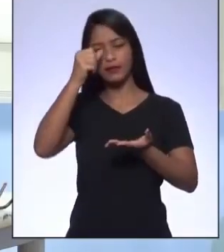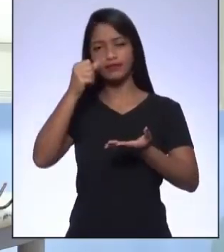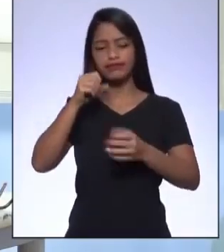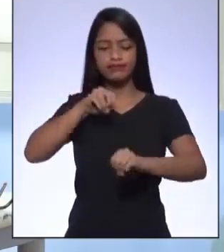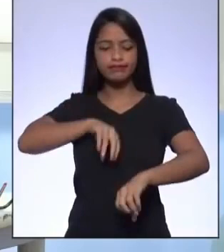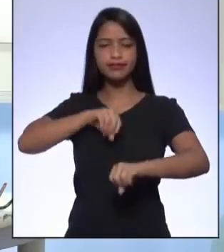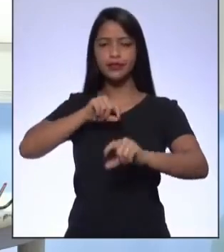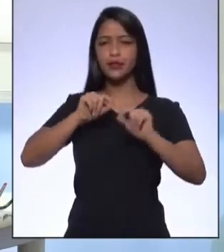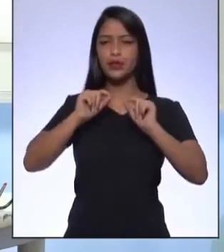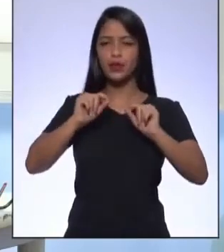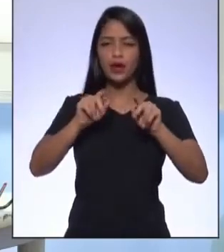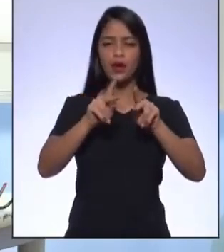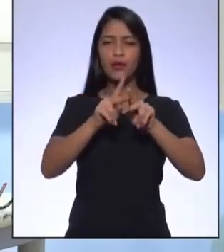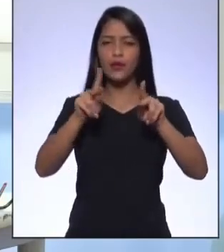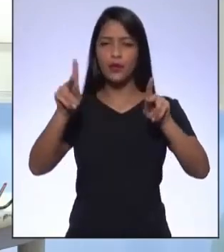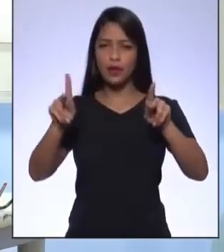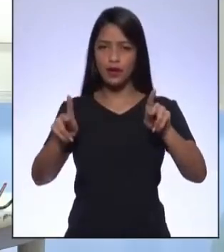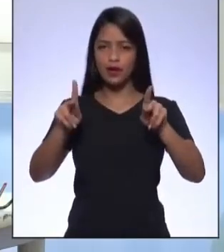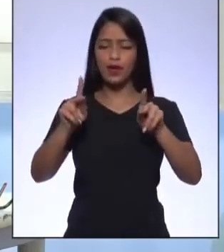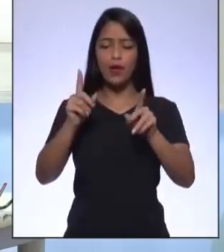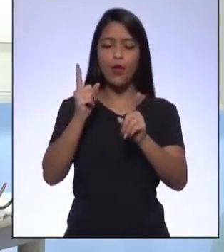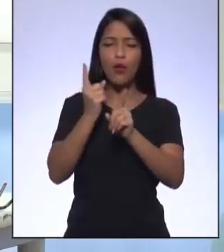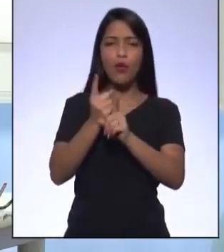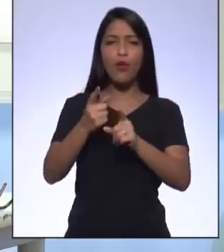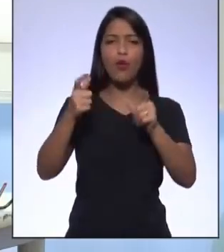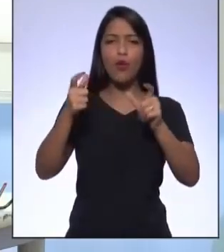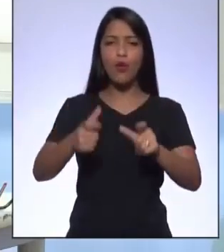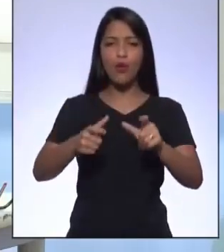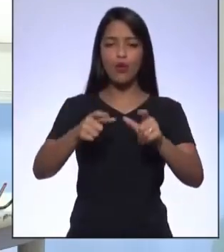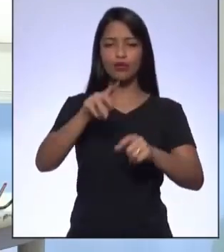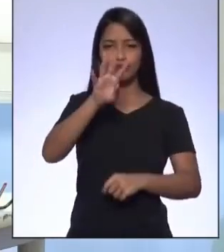a ideia de polígonos no plano cartesiano. Vamos dar sequência